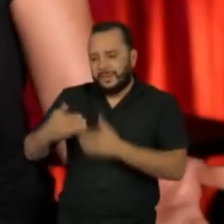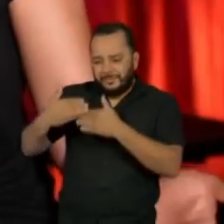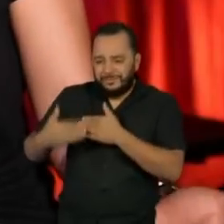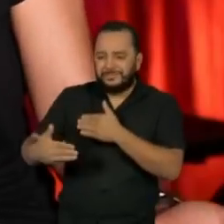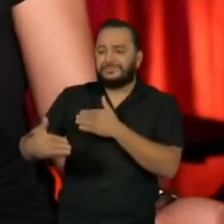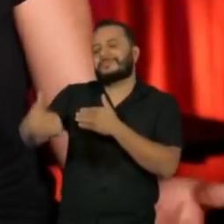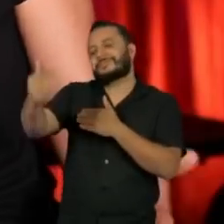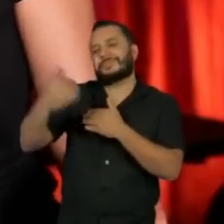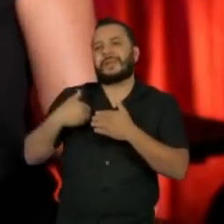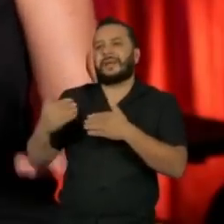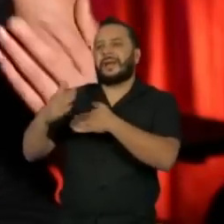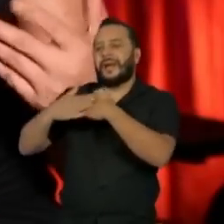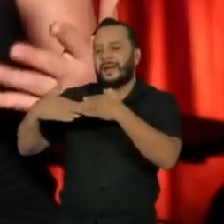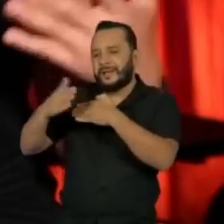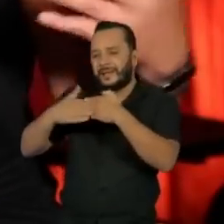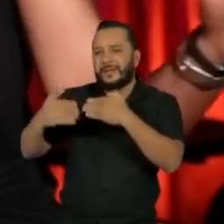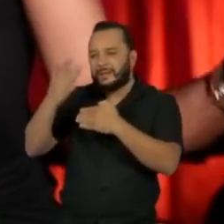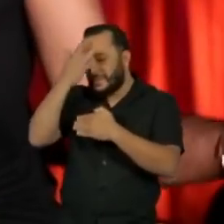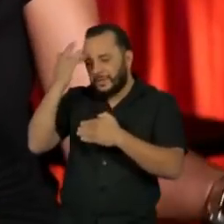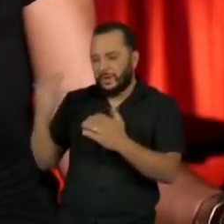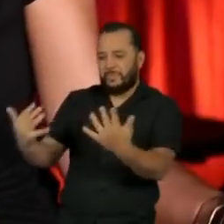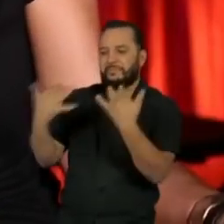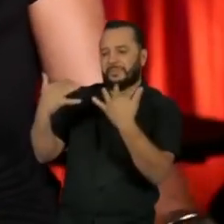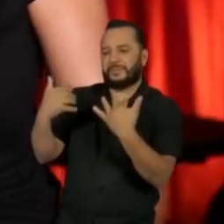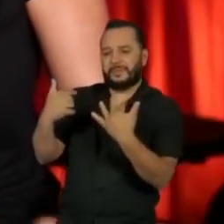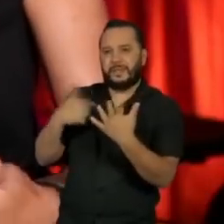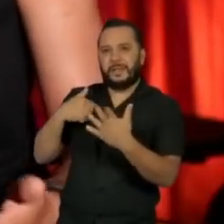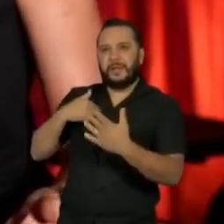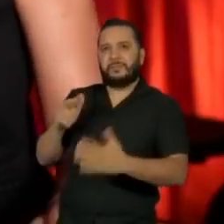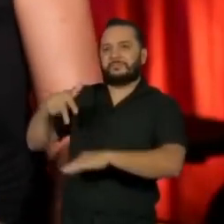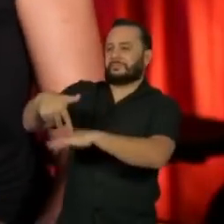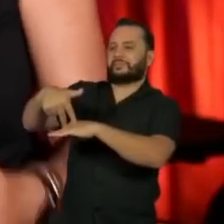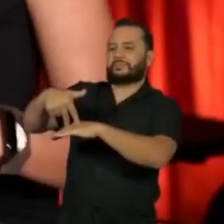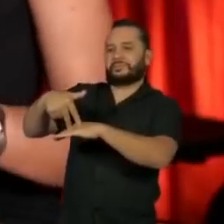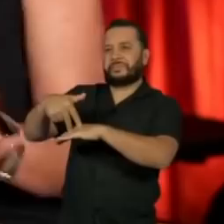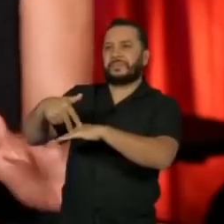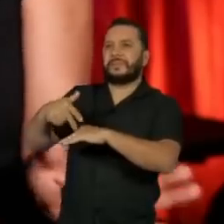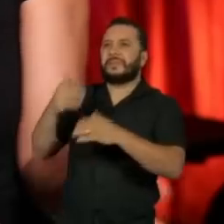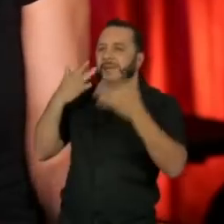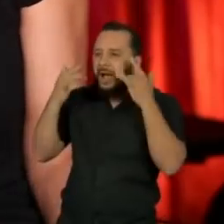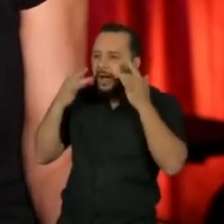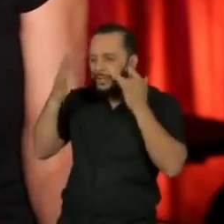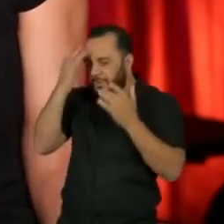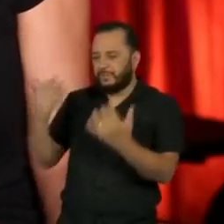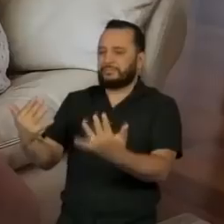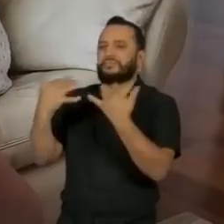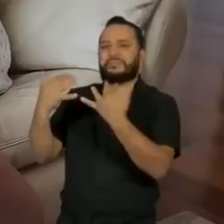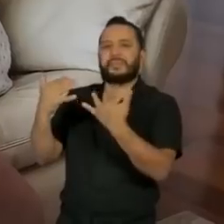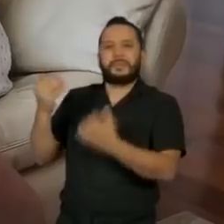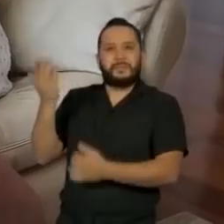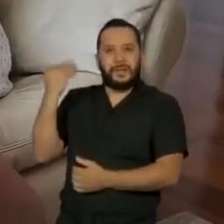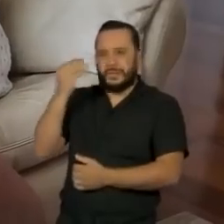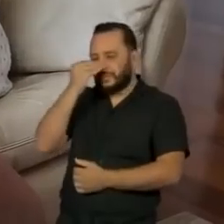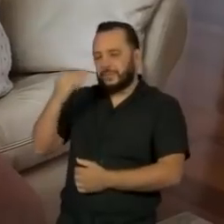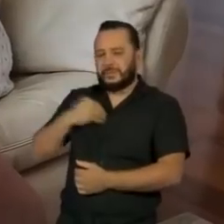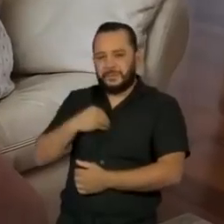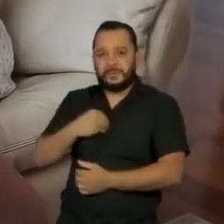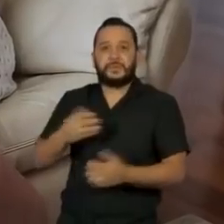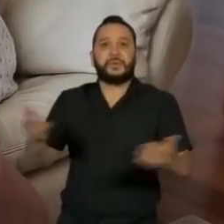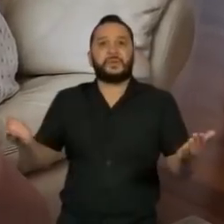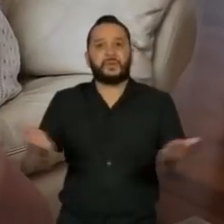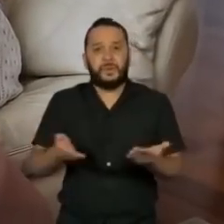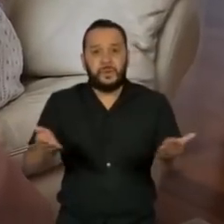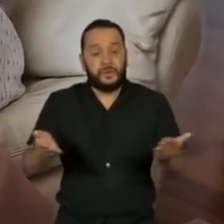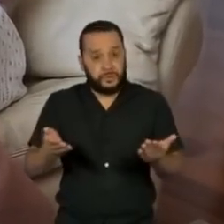que eu me tornei a Marilac, que eu comecei a ser olhada, né? Que as pessoas começaram a me notar, porque antes eu não existia. O que a sociedade